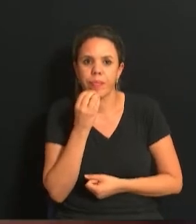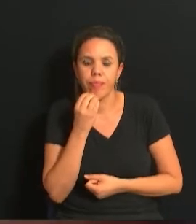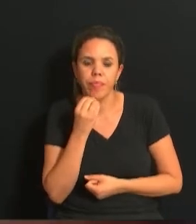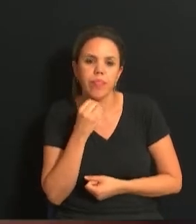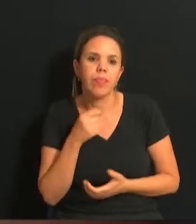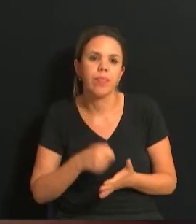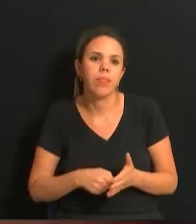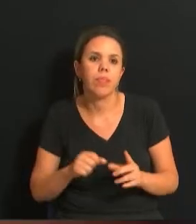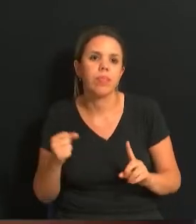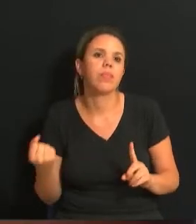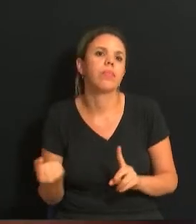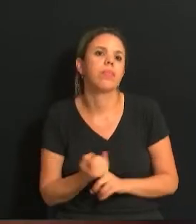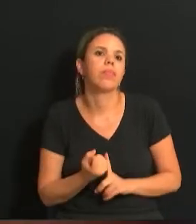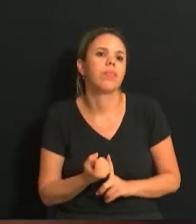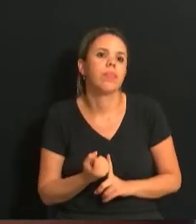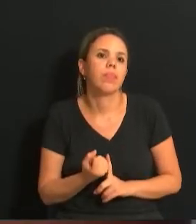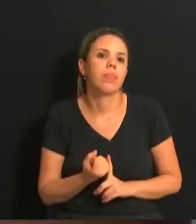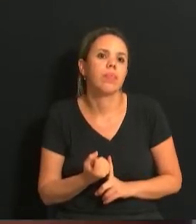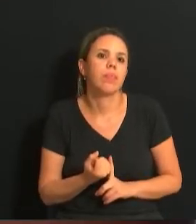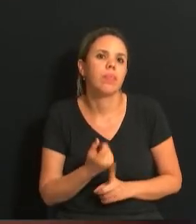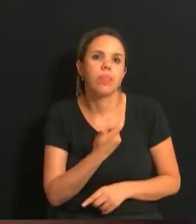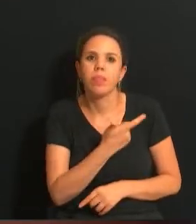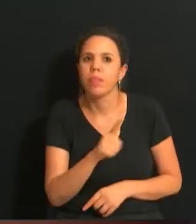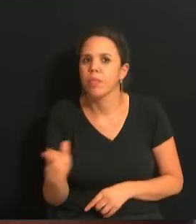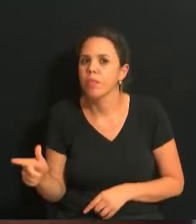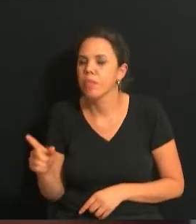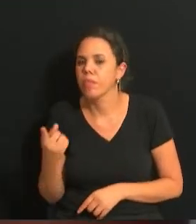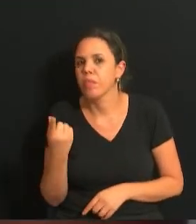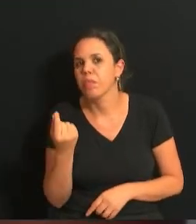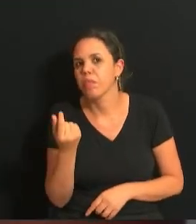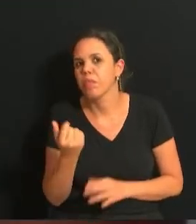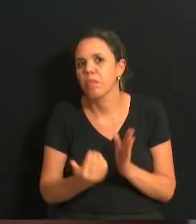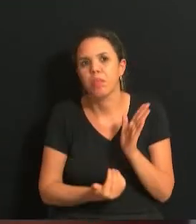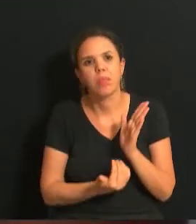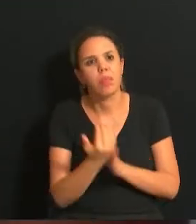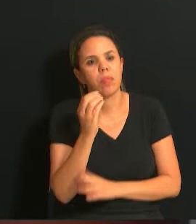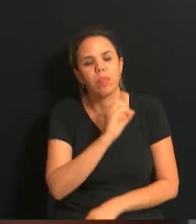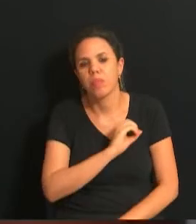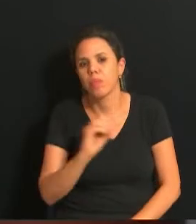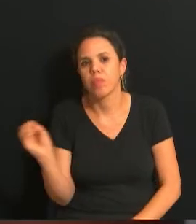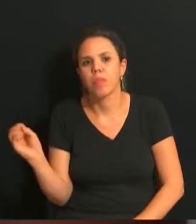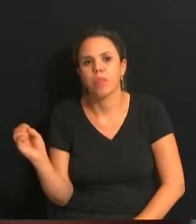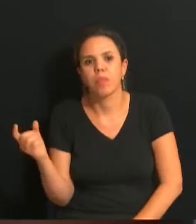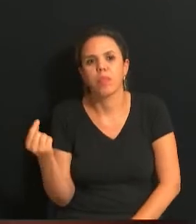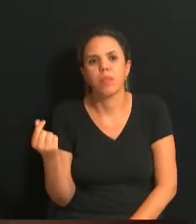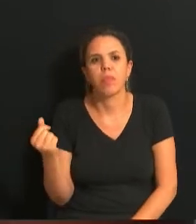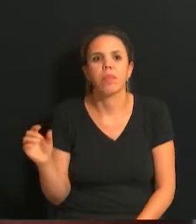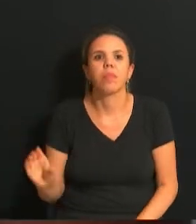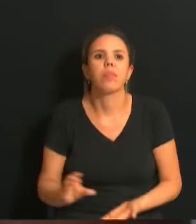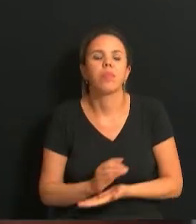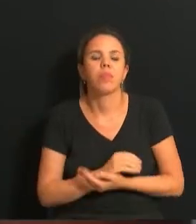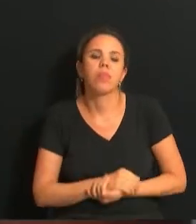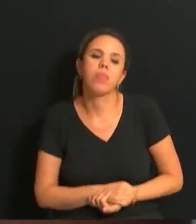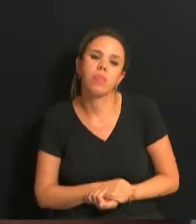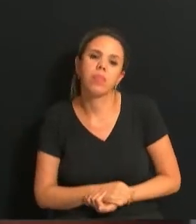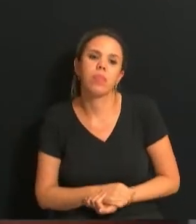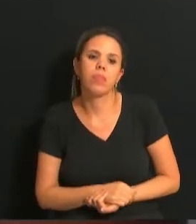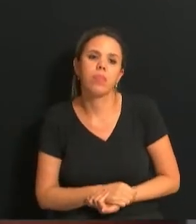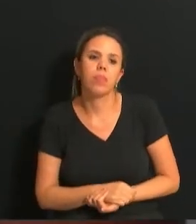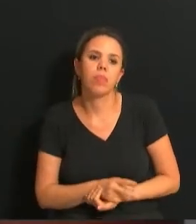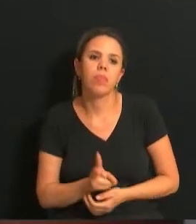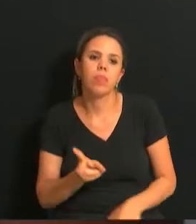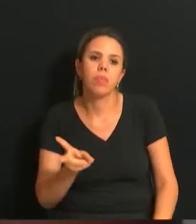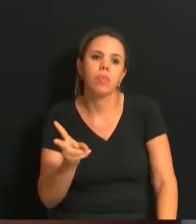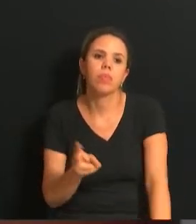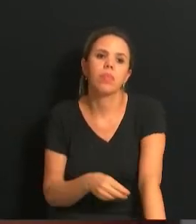da assistência, a assistência social não teve um real de aumento no seu orçamento, né? Continuou